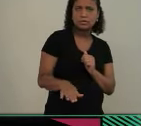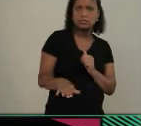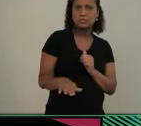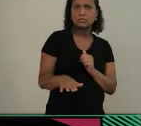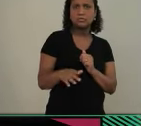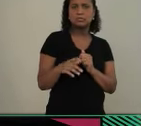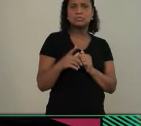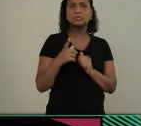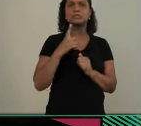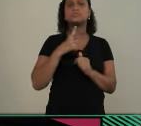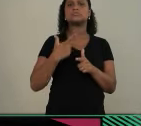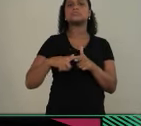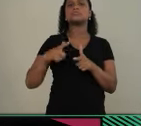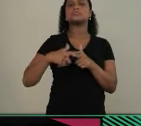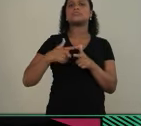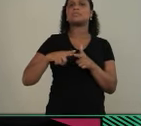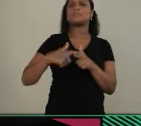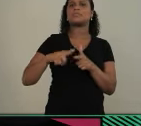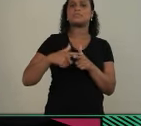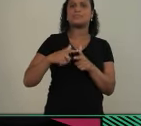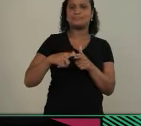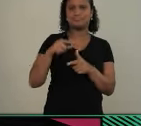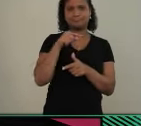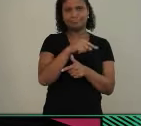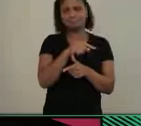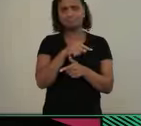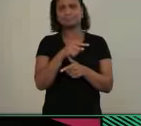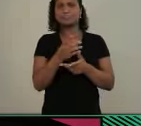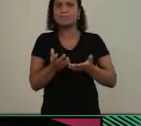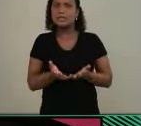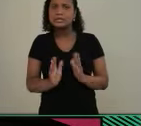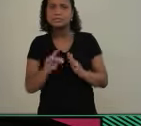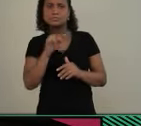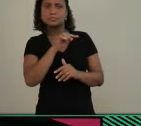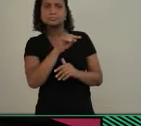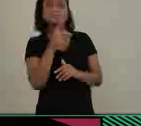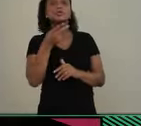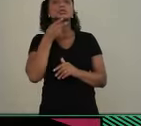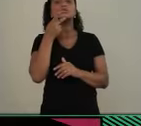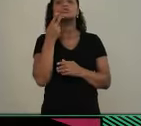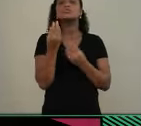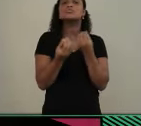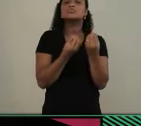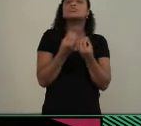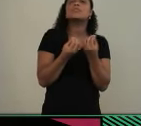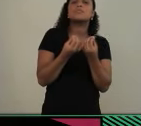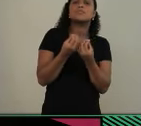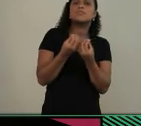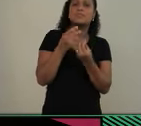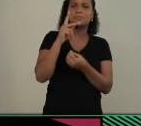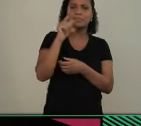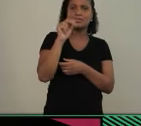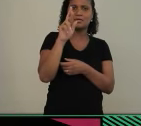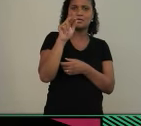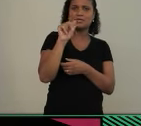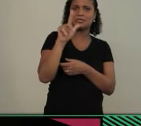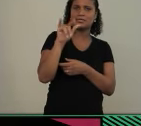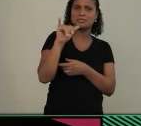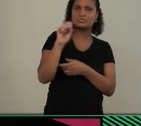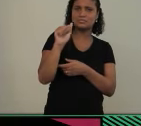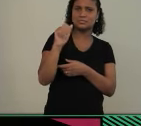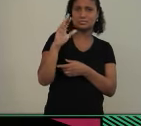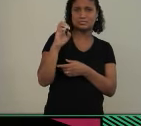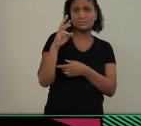NPQRS. Fazer pós-doutorado. Fazer pós-doutorado. O título da tese de Ana Amália